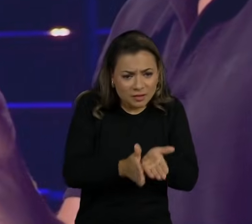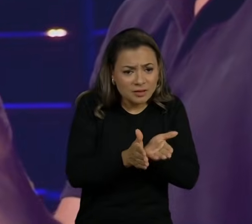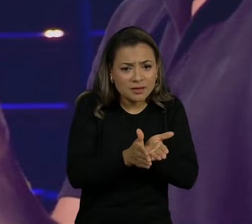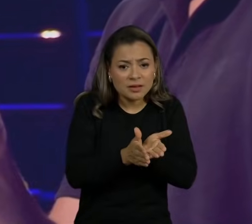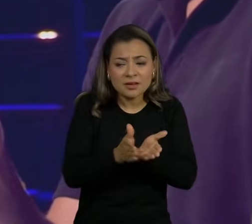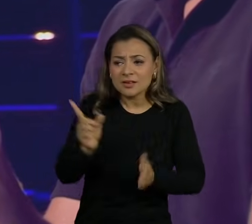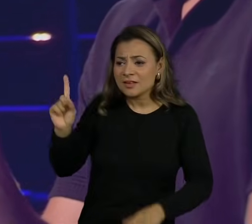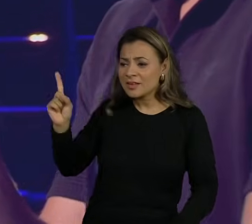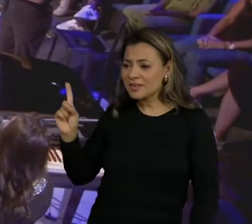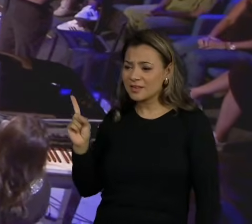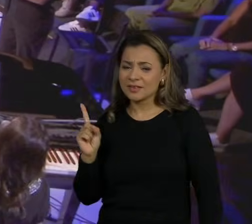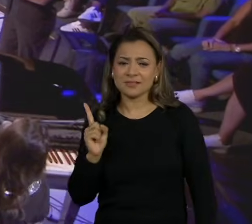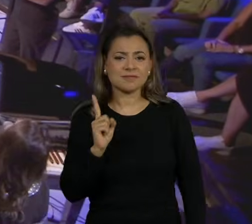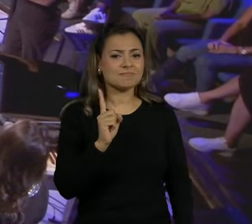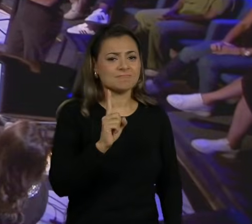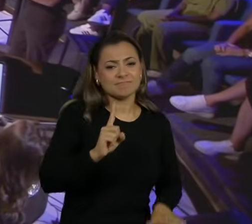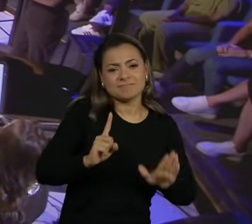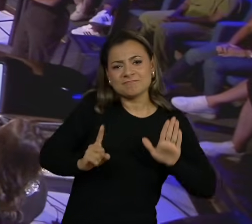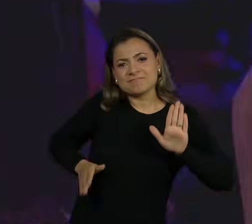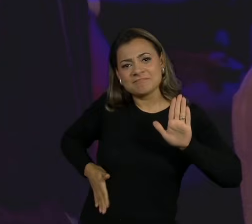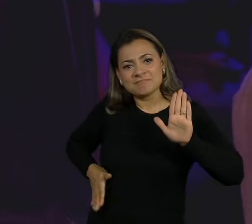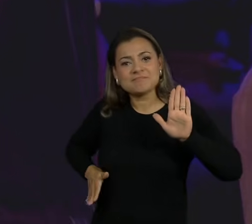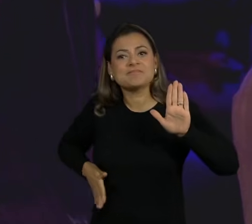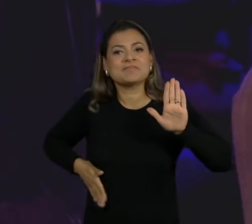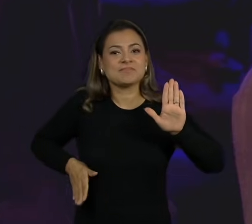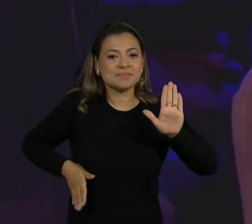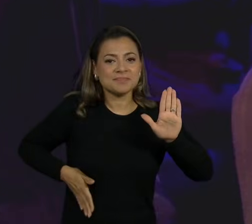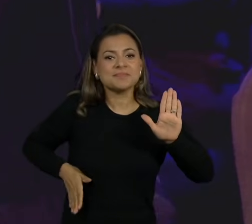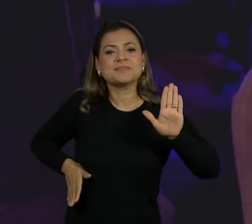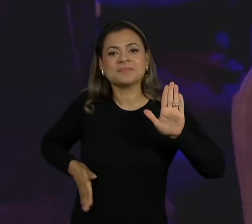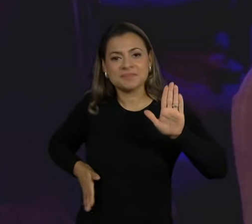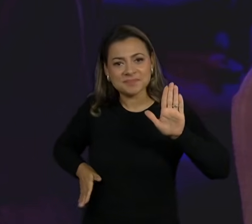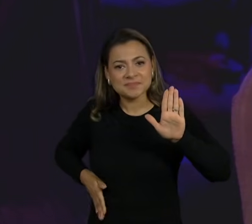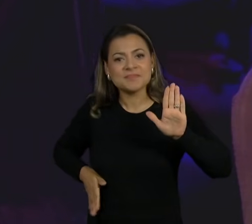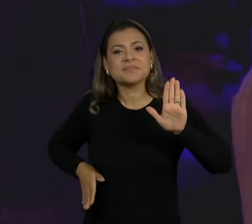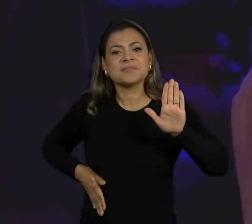entre parangolés e patrões,